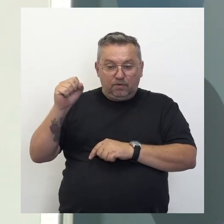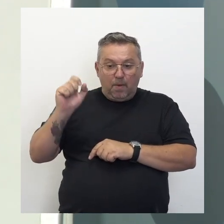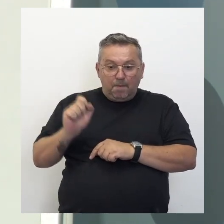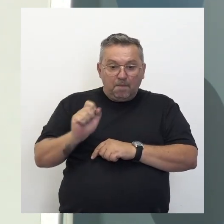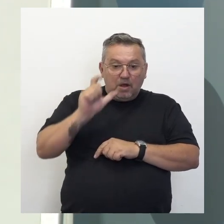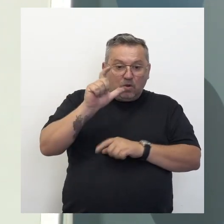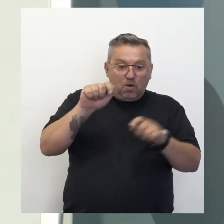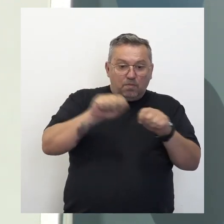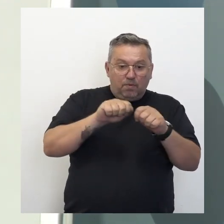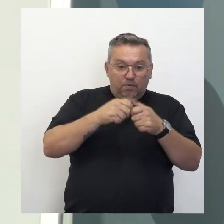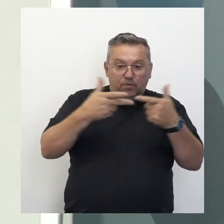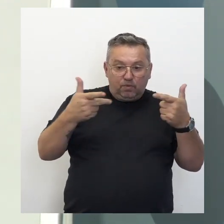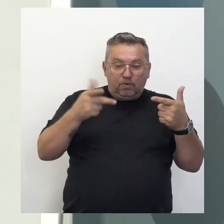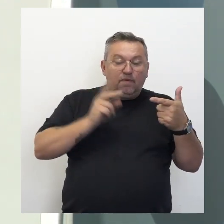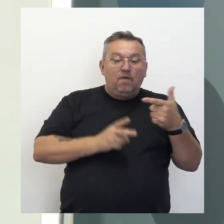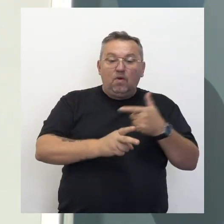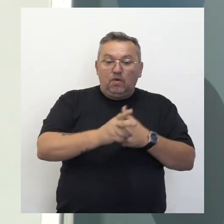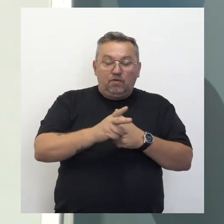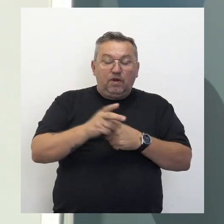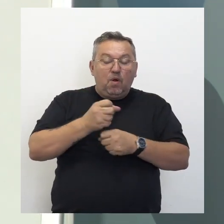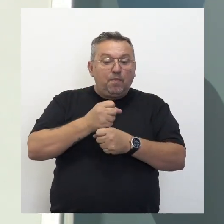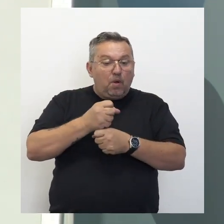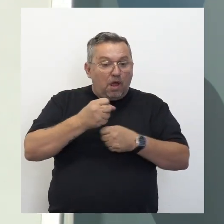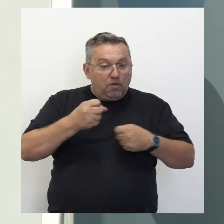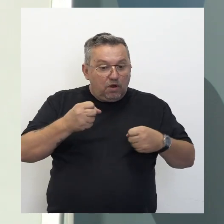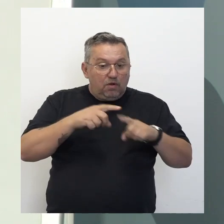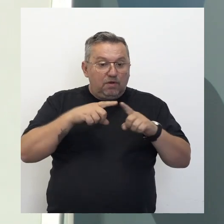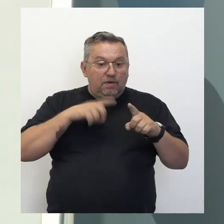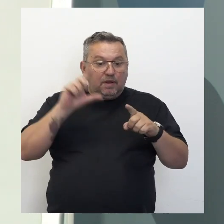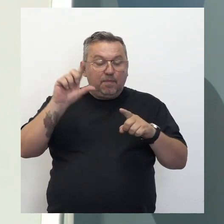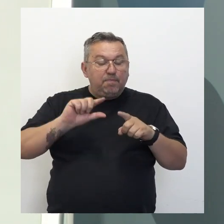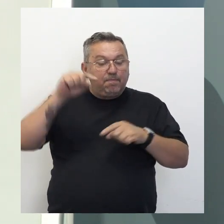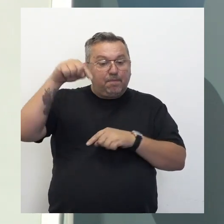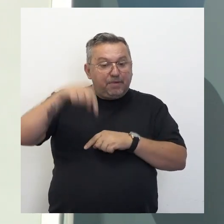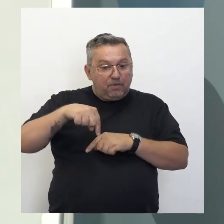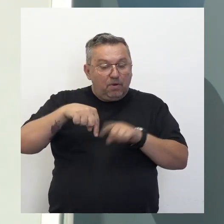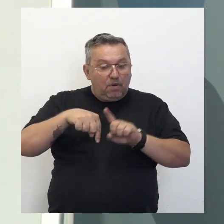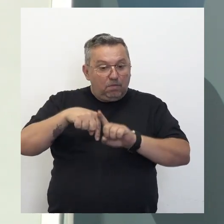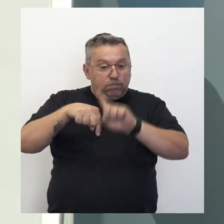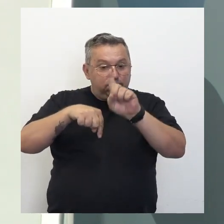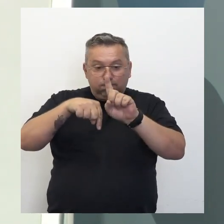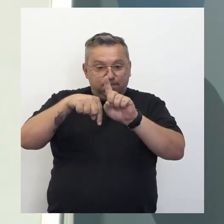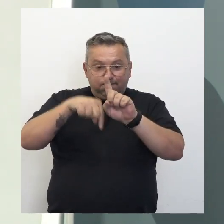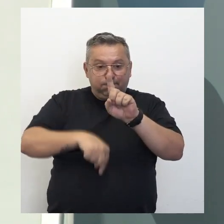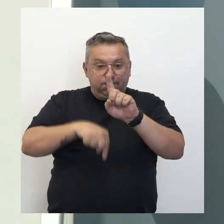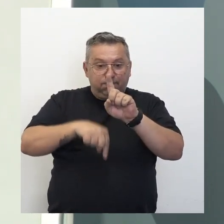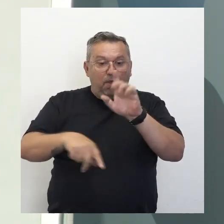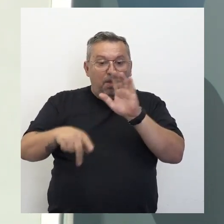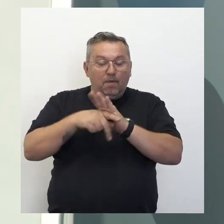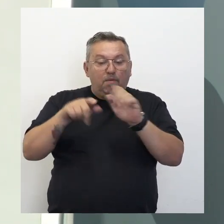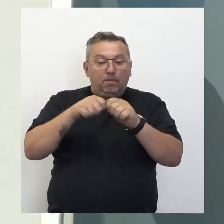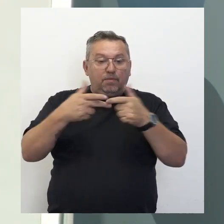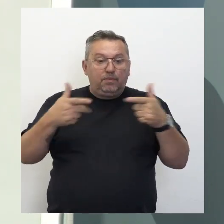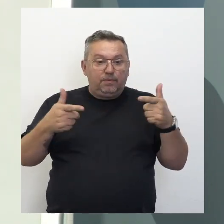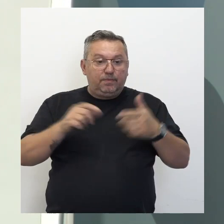quê? Eu vou manter o meu reagente, logo vai ser menor a quantidade de produção do meu produto.